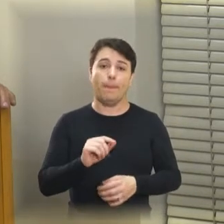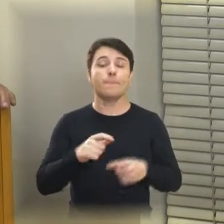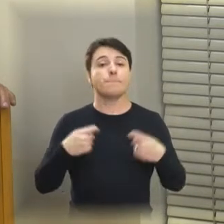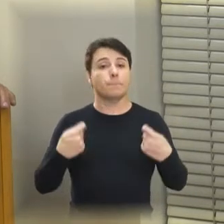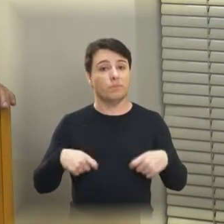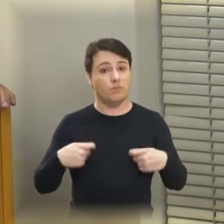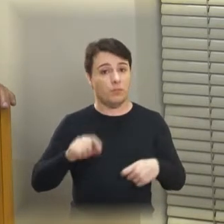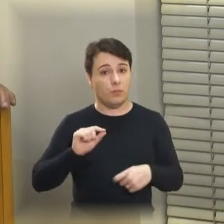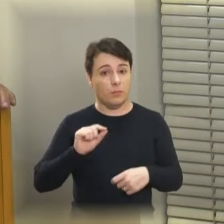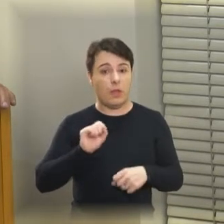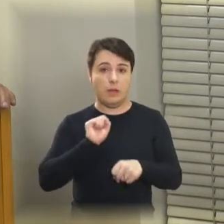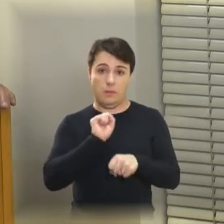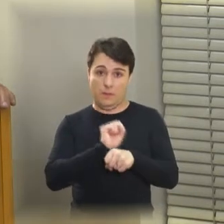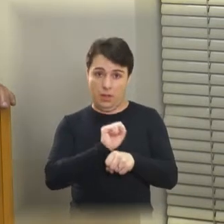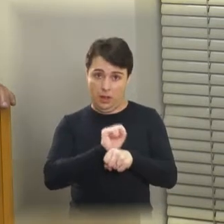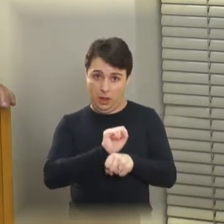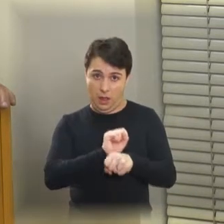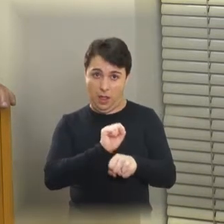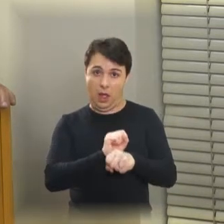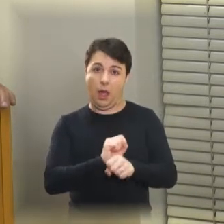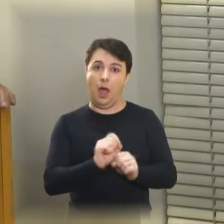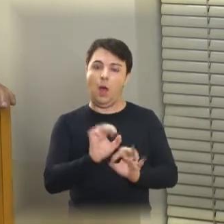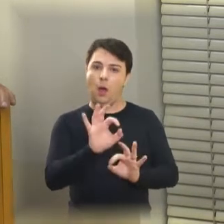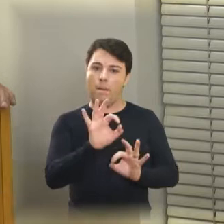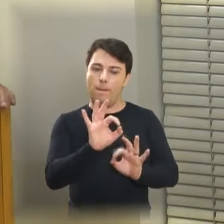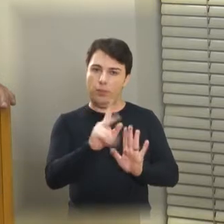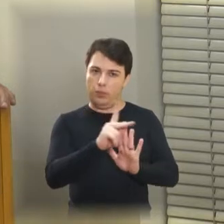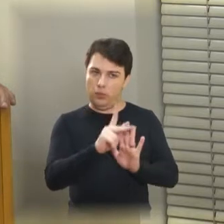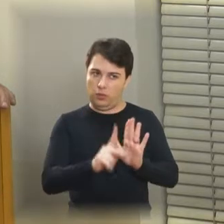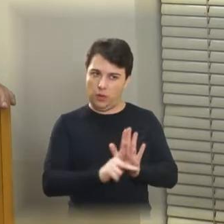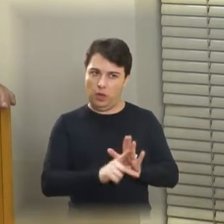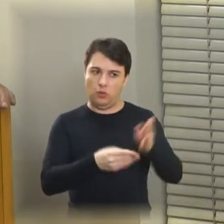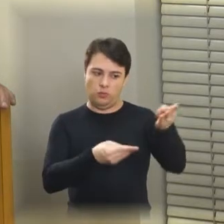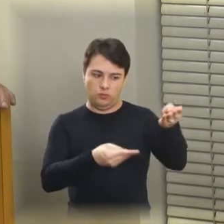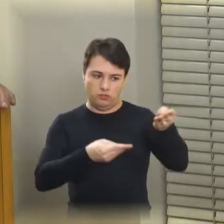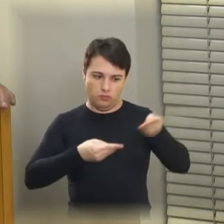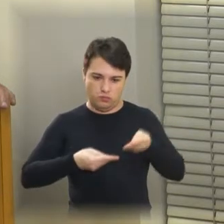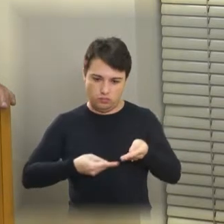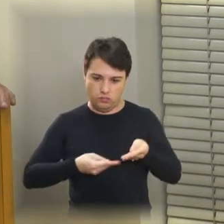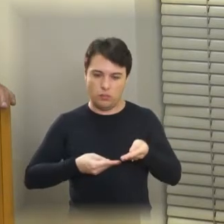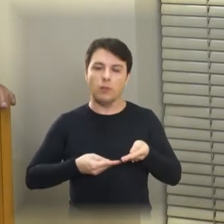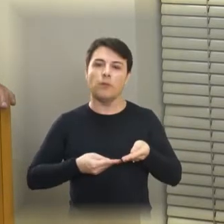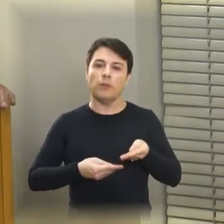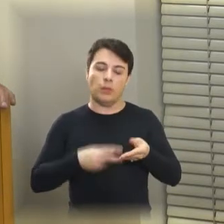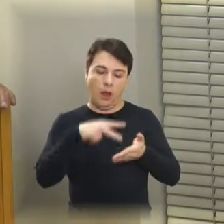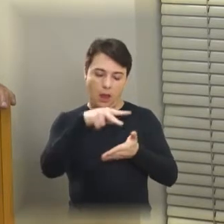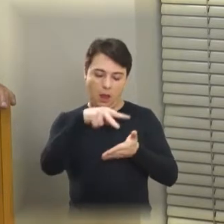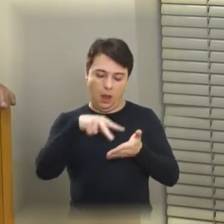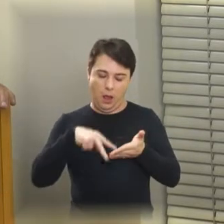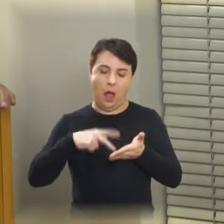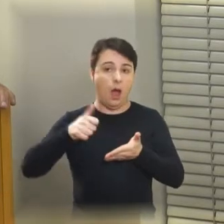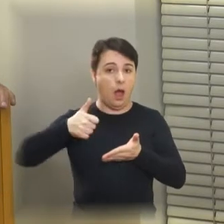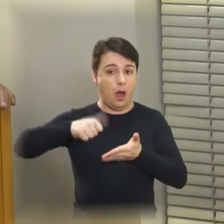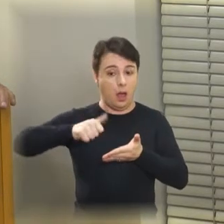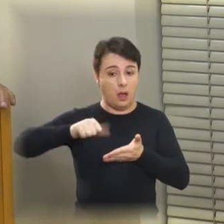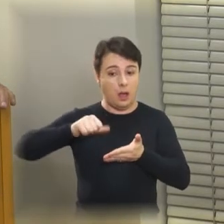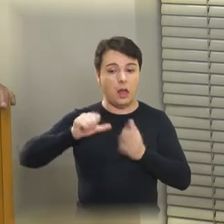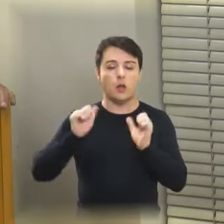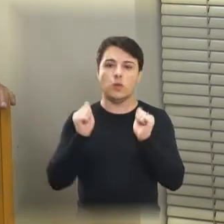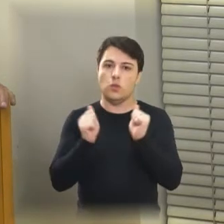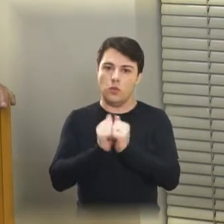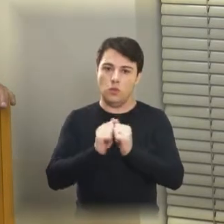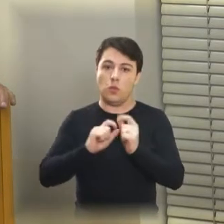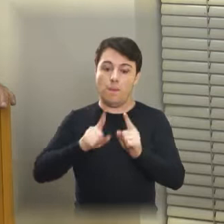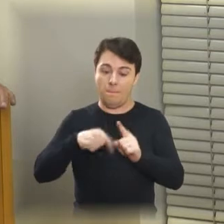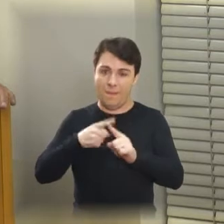ter que esperar chegar o projeto, o que está se pensando, para que a gente possa analisar junto com os mapas,